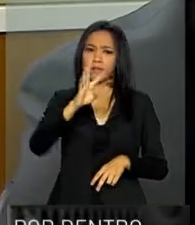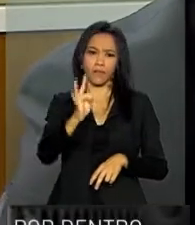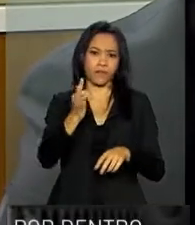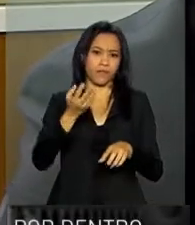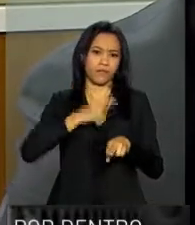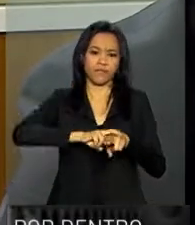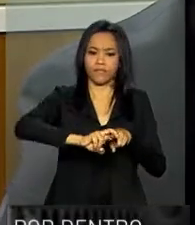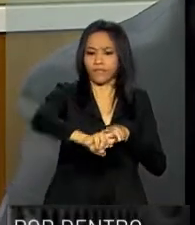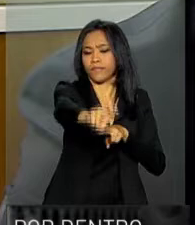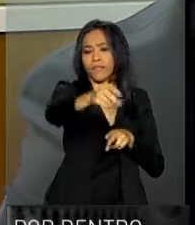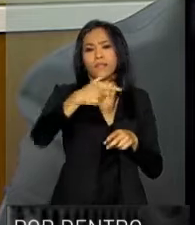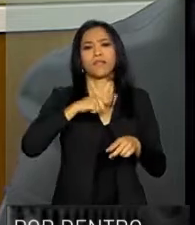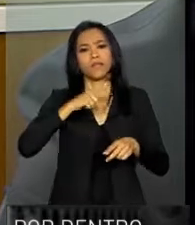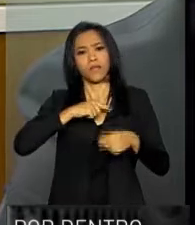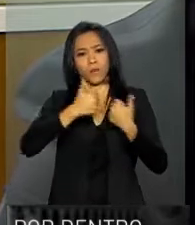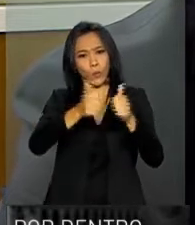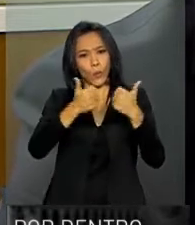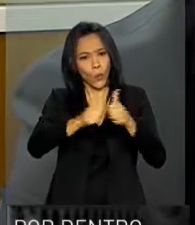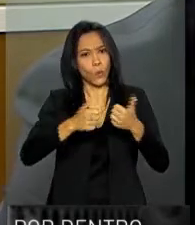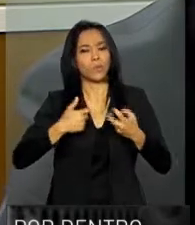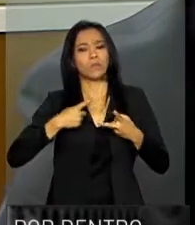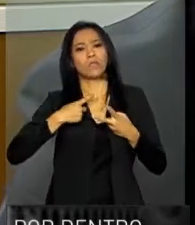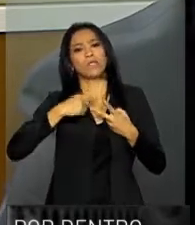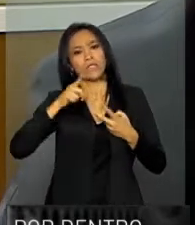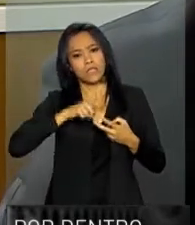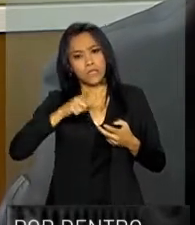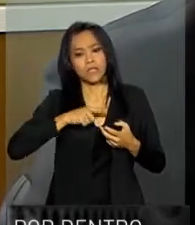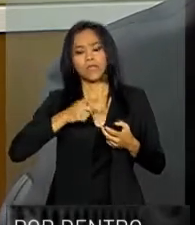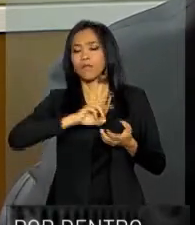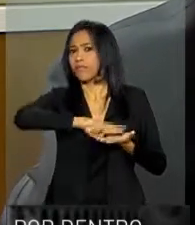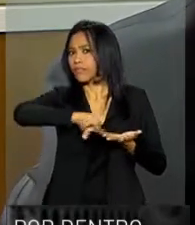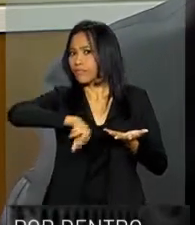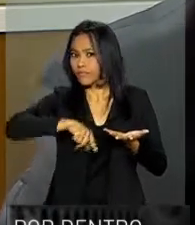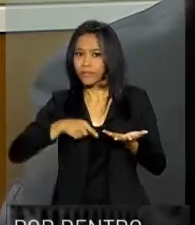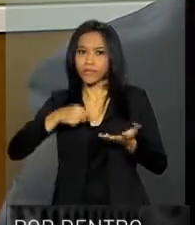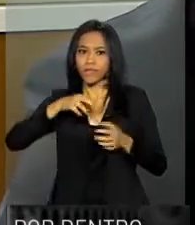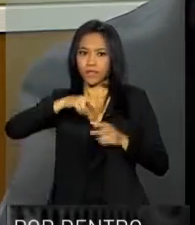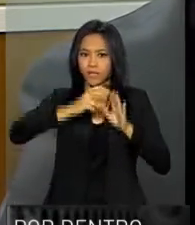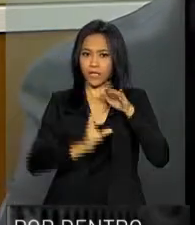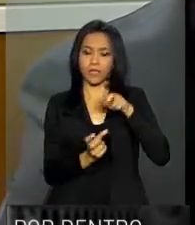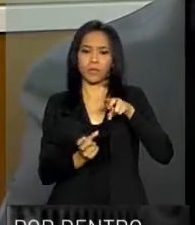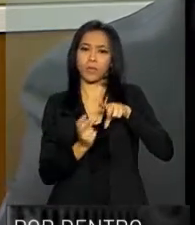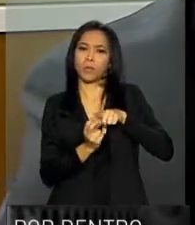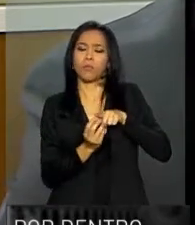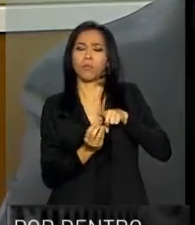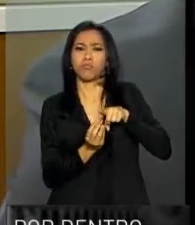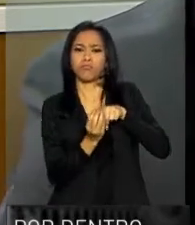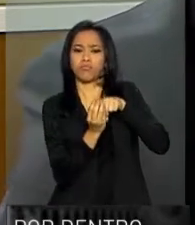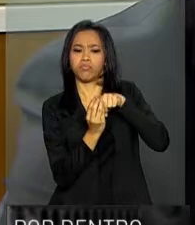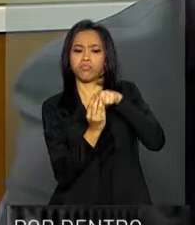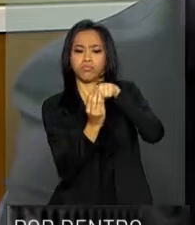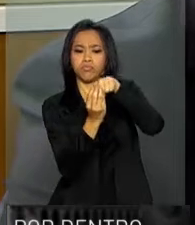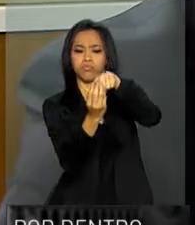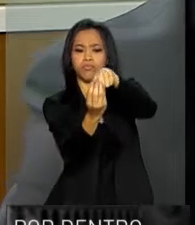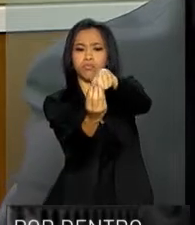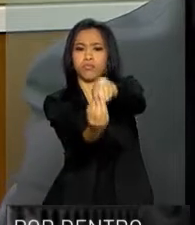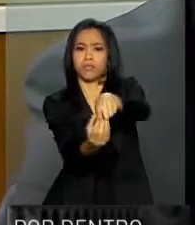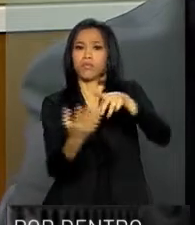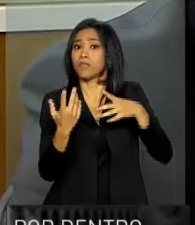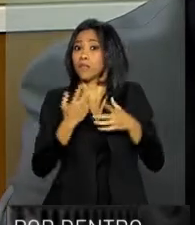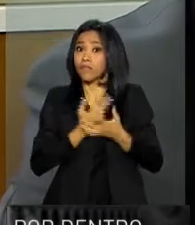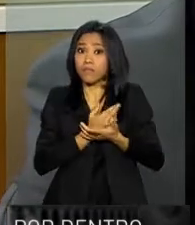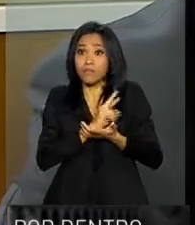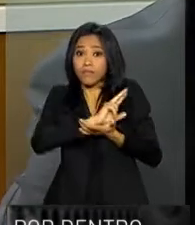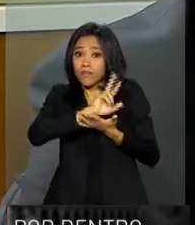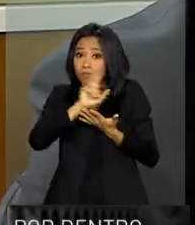muito grande no rio de janeiro então isso aumenta o desafio de encher a cidade e isso está sendo respondido com o calendário janeiro a